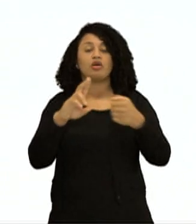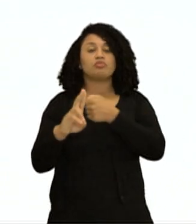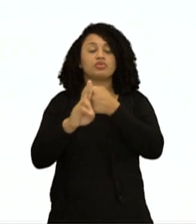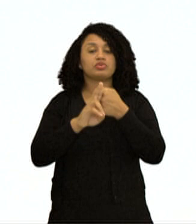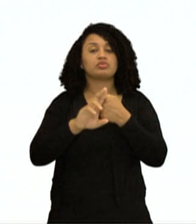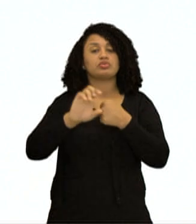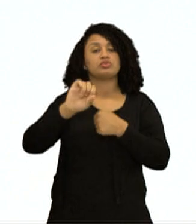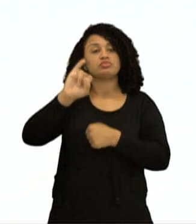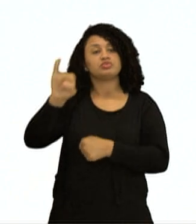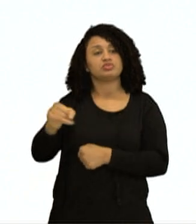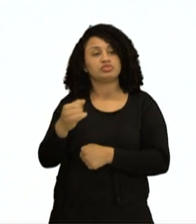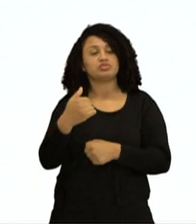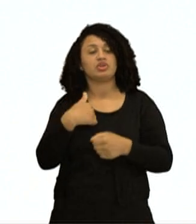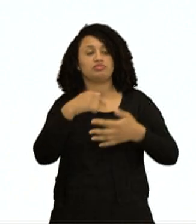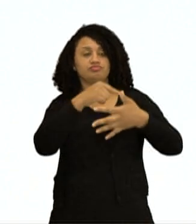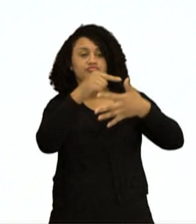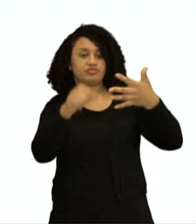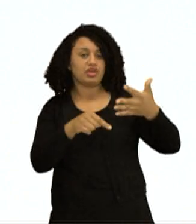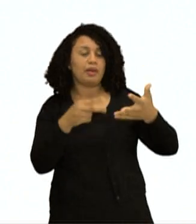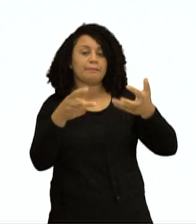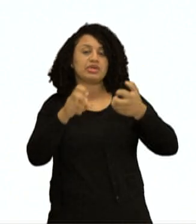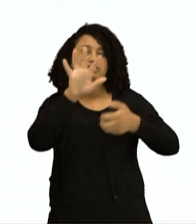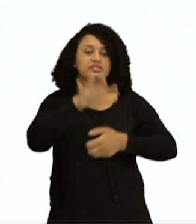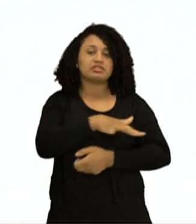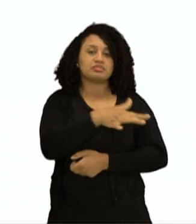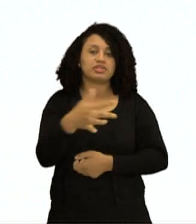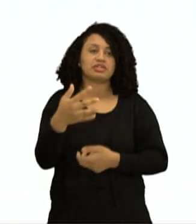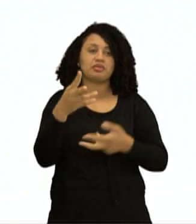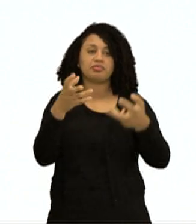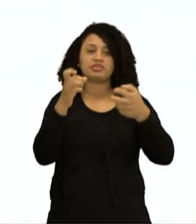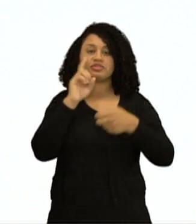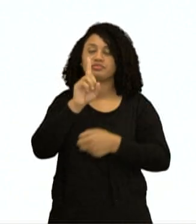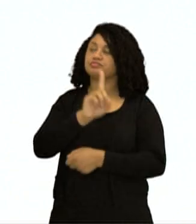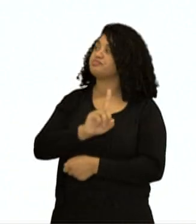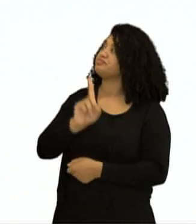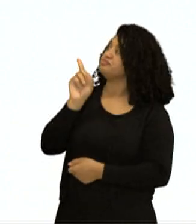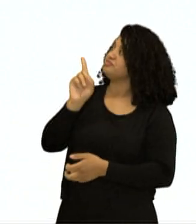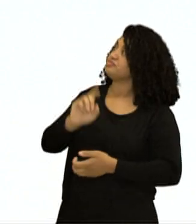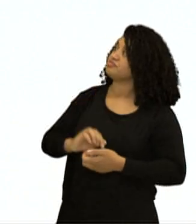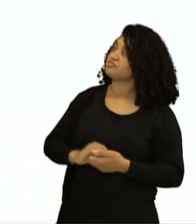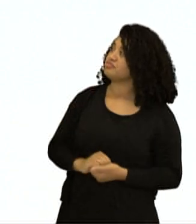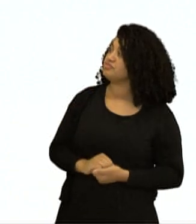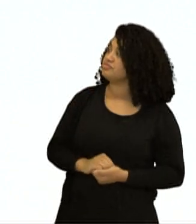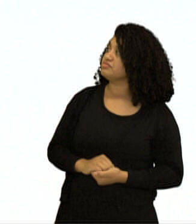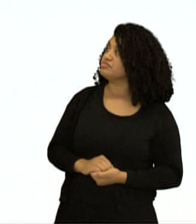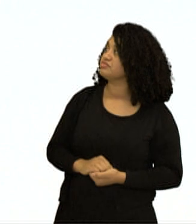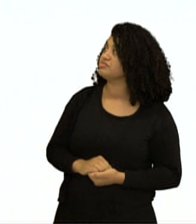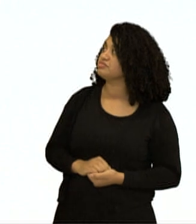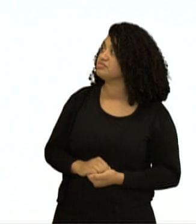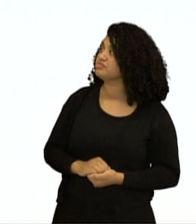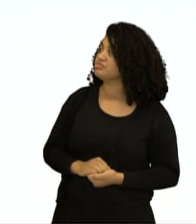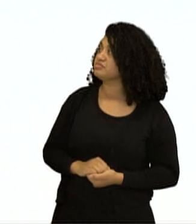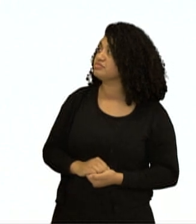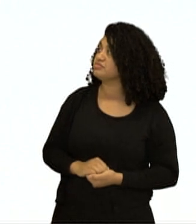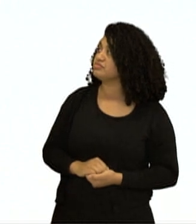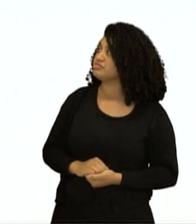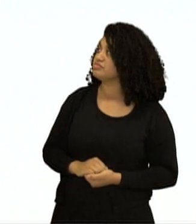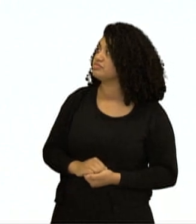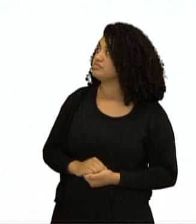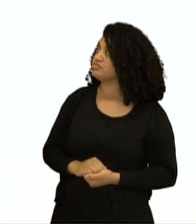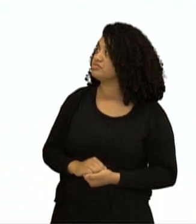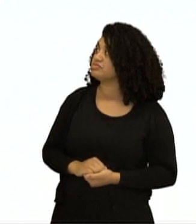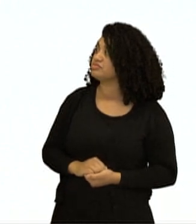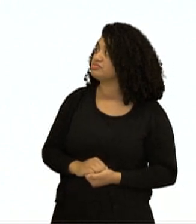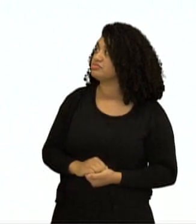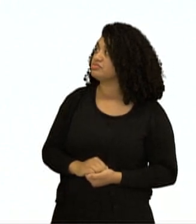pronouns. I, eu, you, você. O he eu vou usar para ele, she vou usar